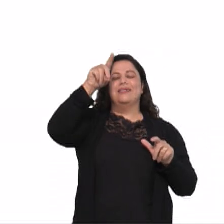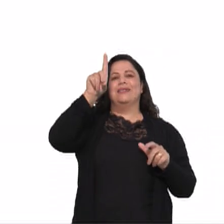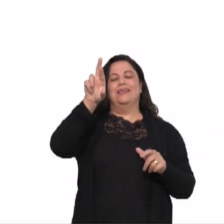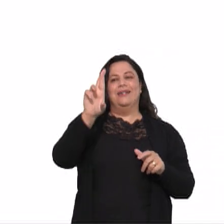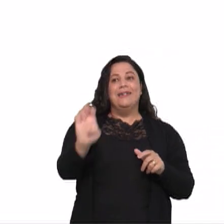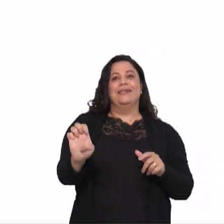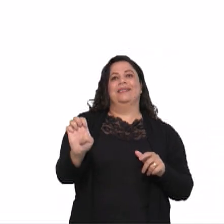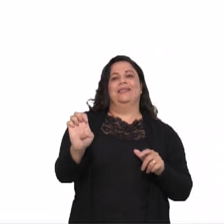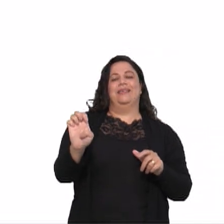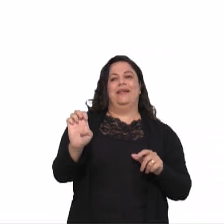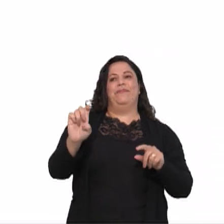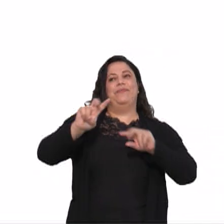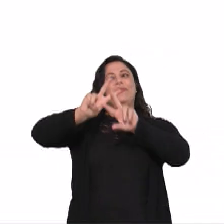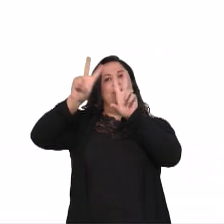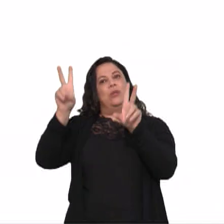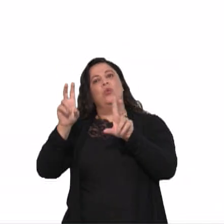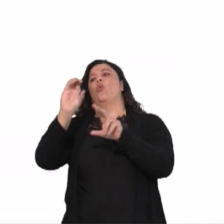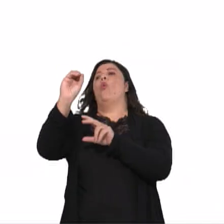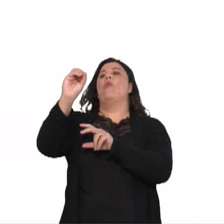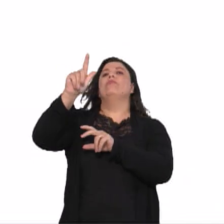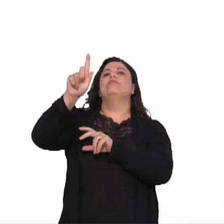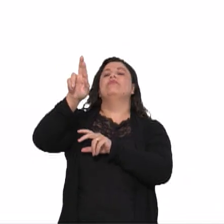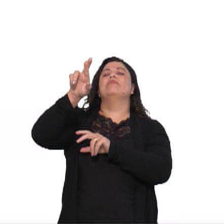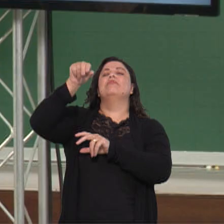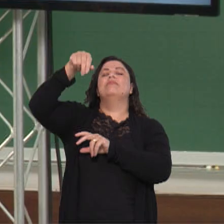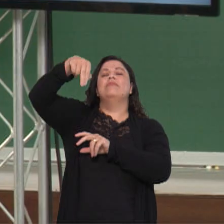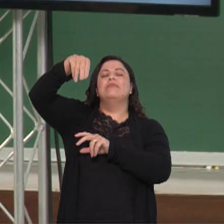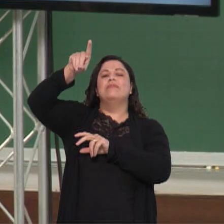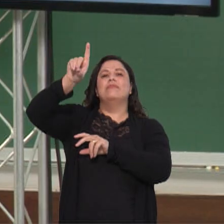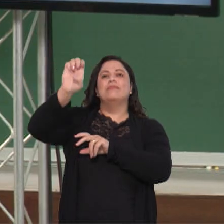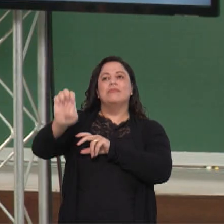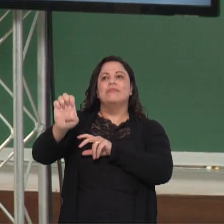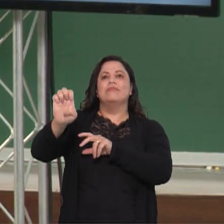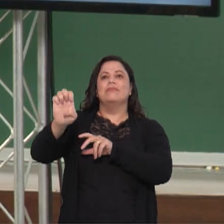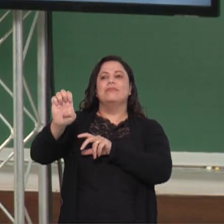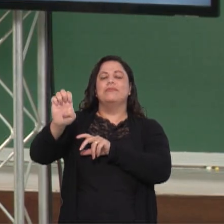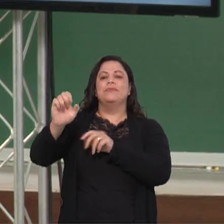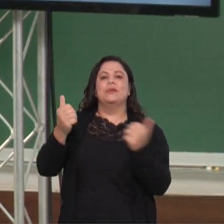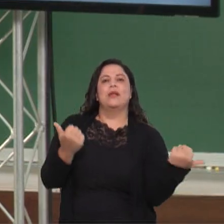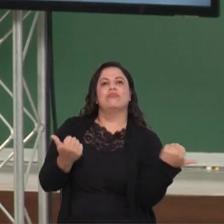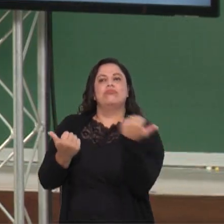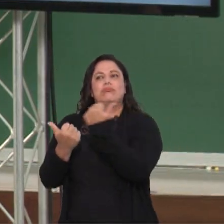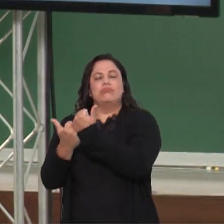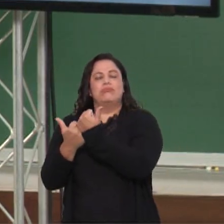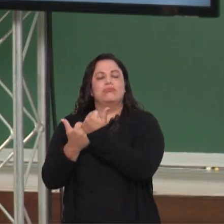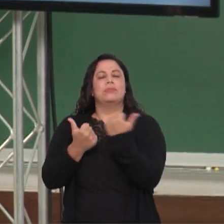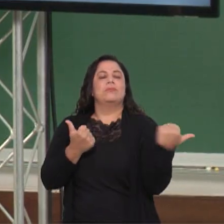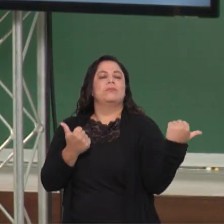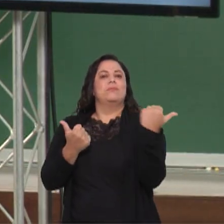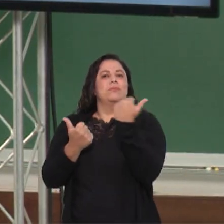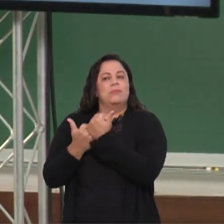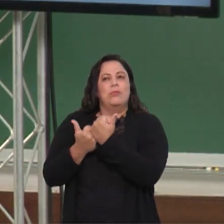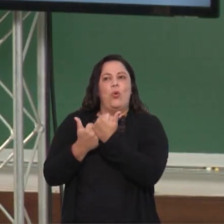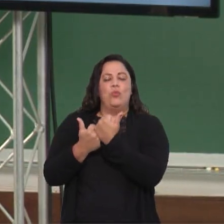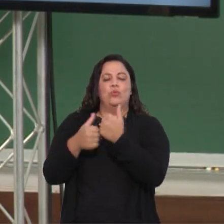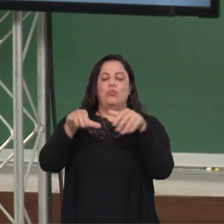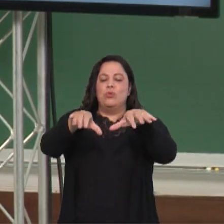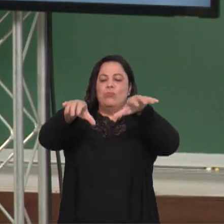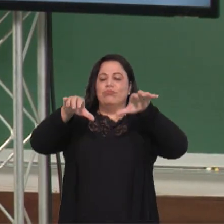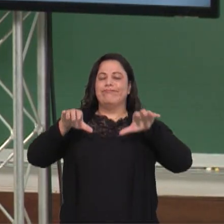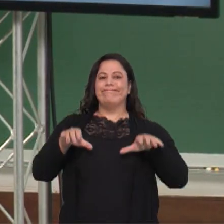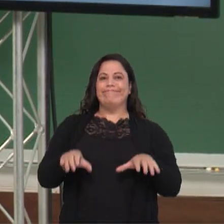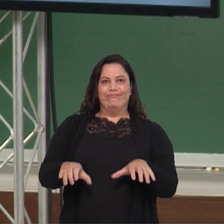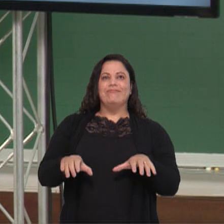Alexandre assume o trono da Macedônia, ele dá início então a toda uma campanha militar de